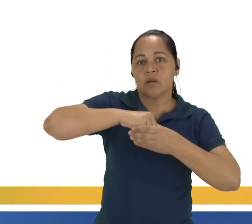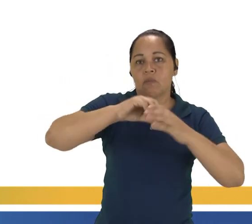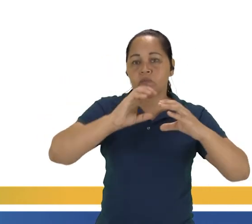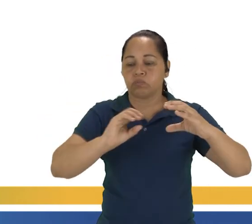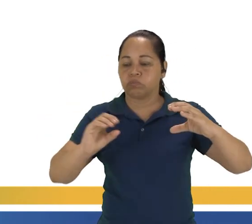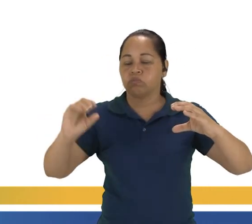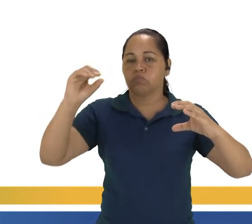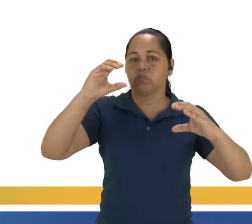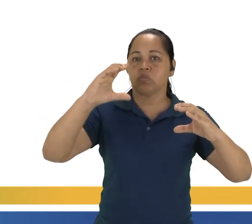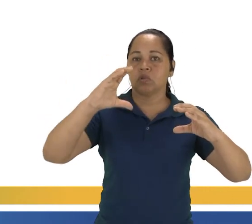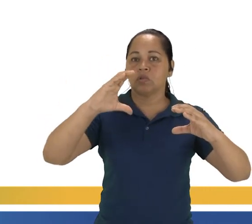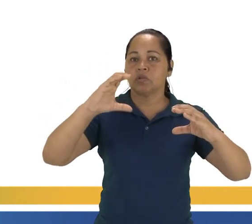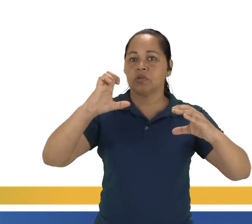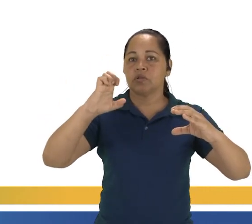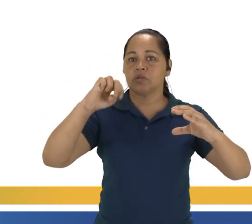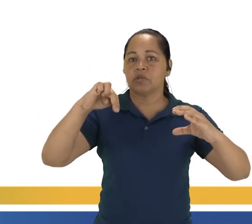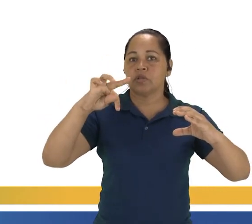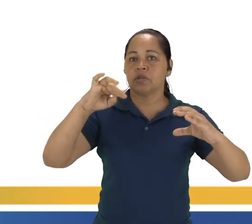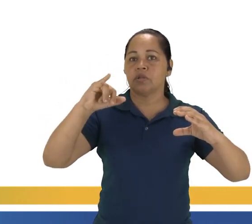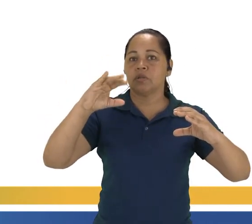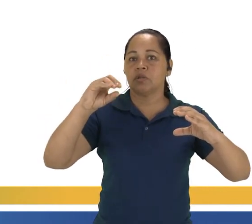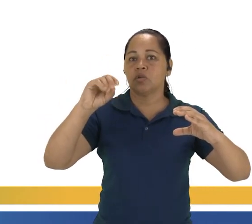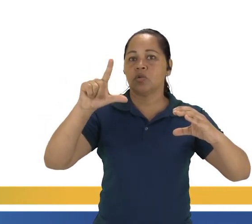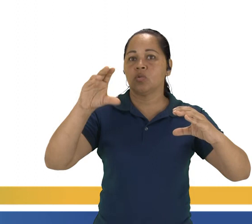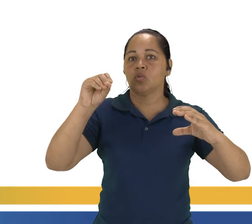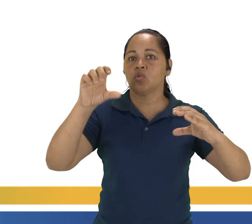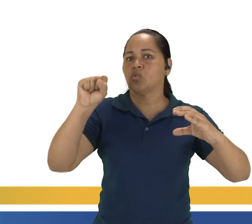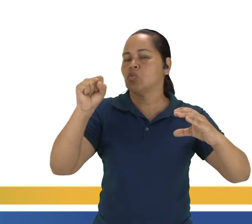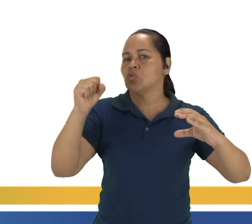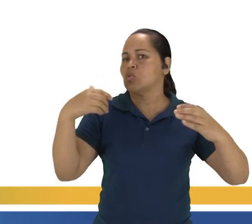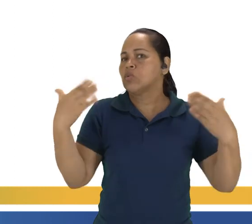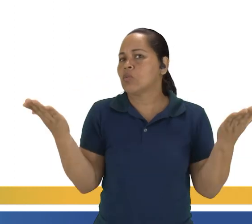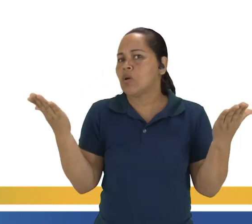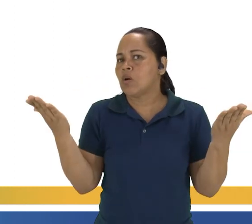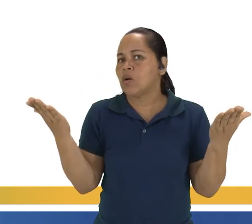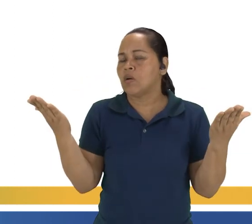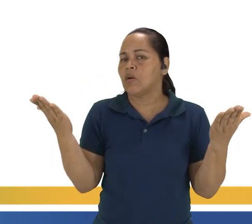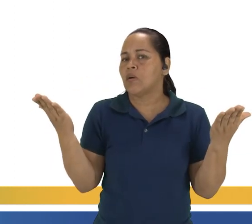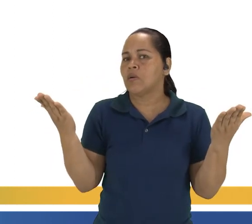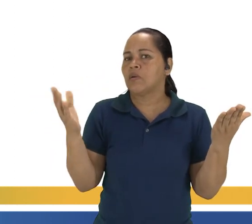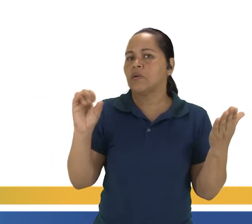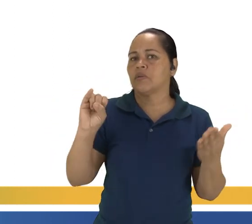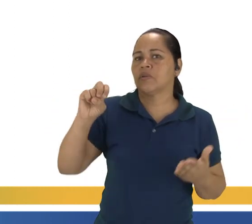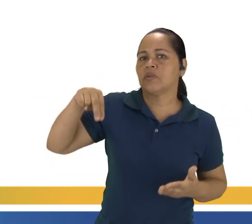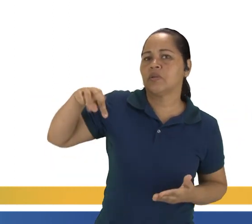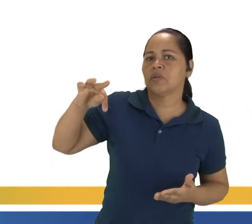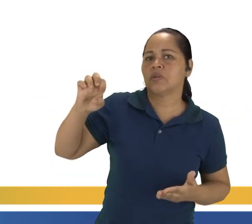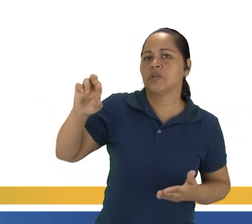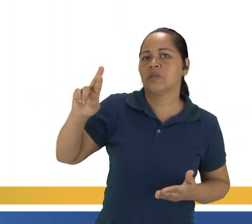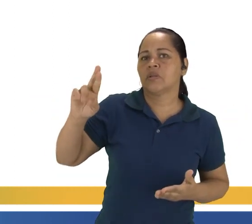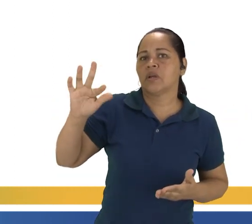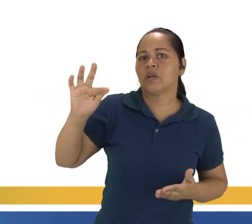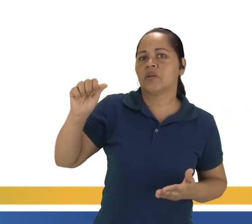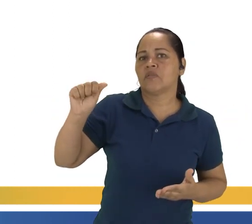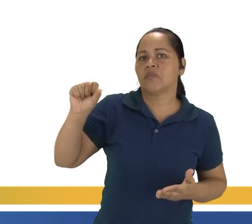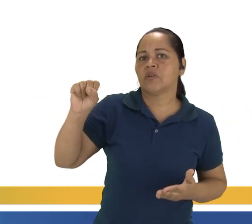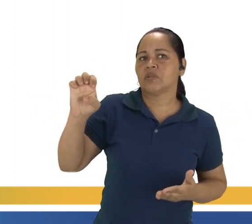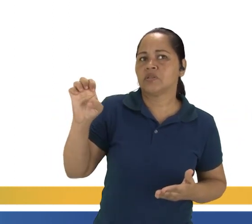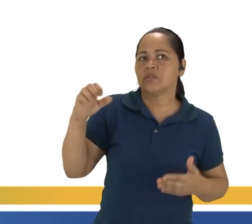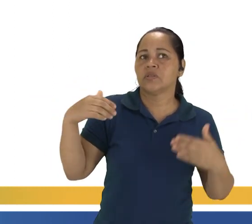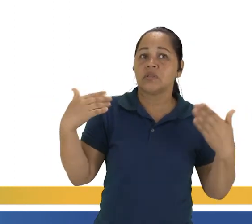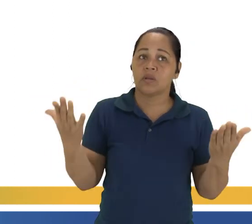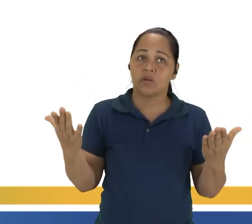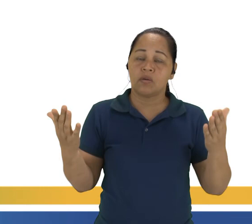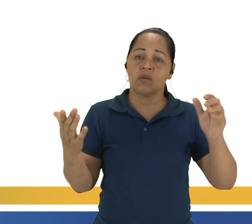dos centríolos. Esse período é conhecido, ora, qual é o período de síntese da intérfase? Então a gente tem a fase S,